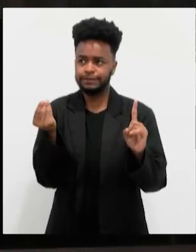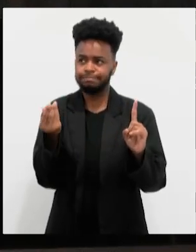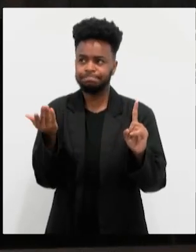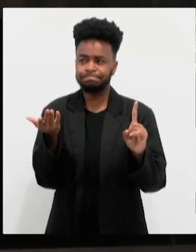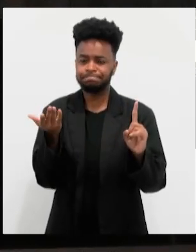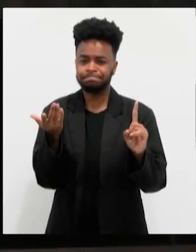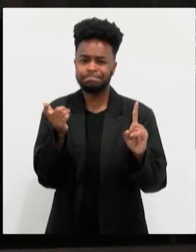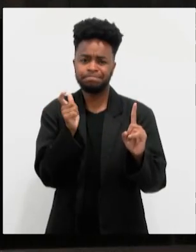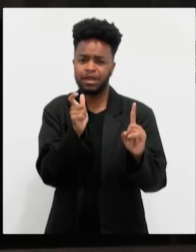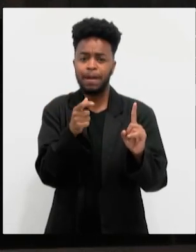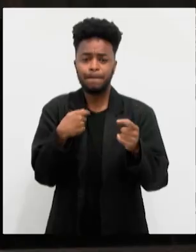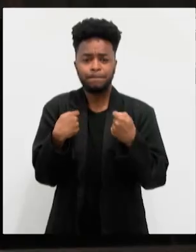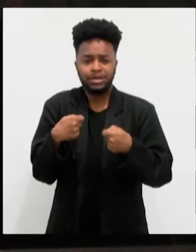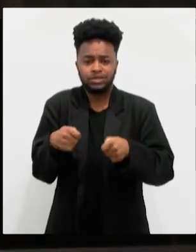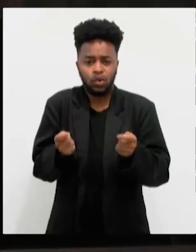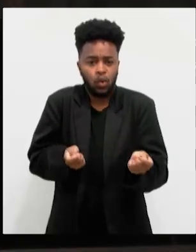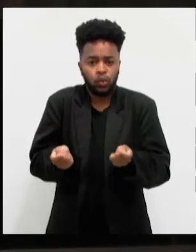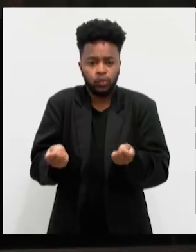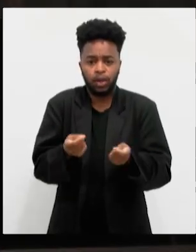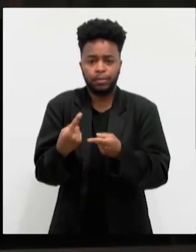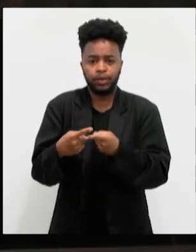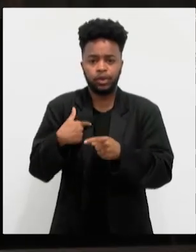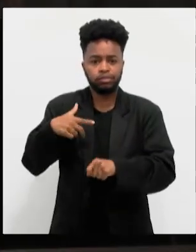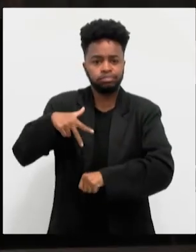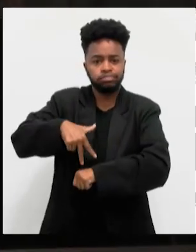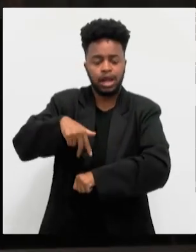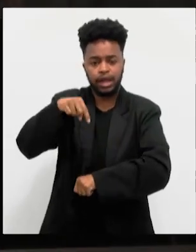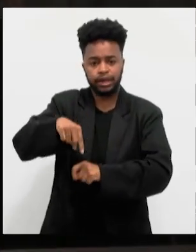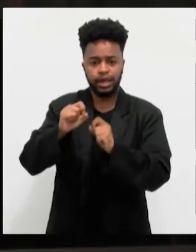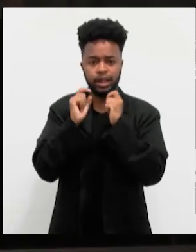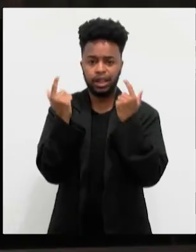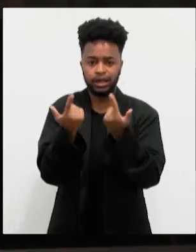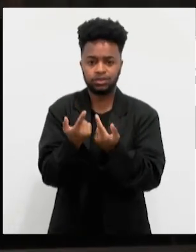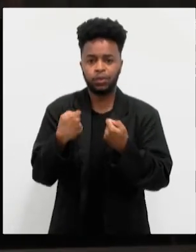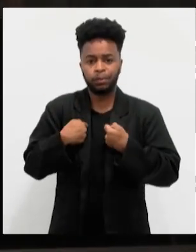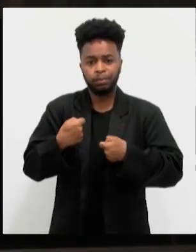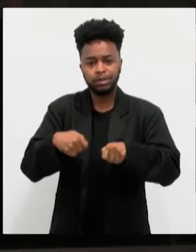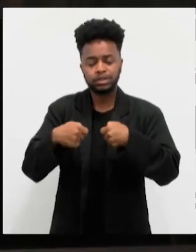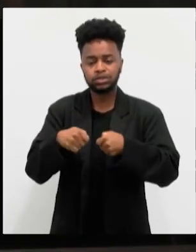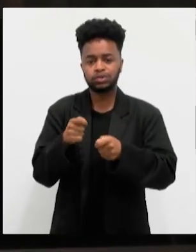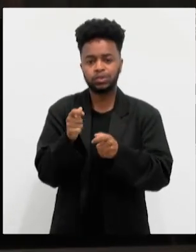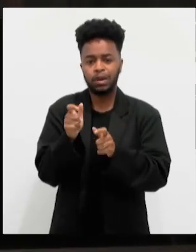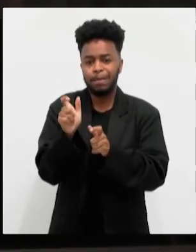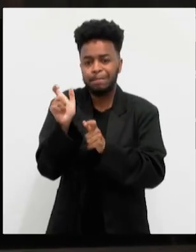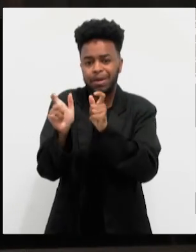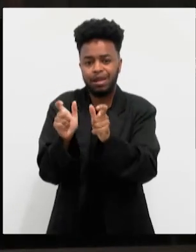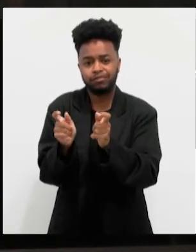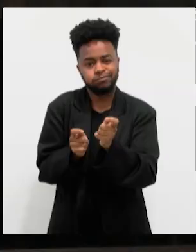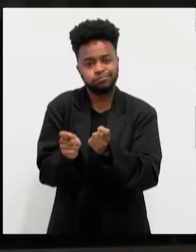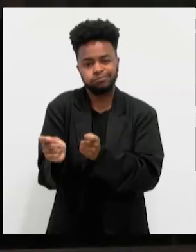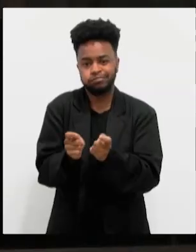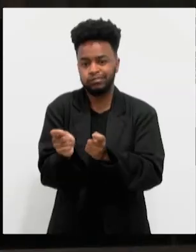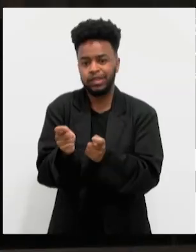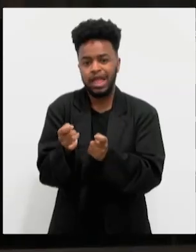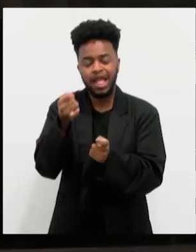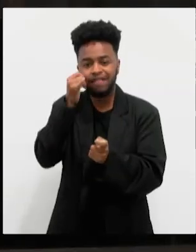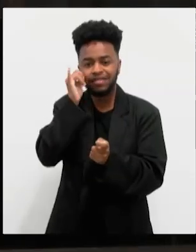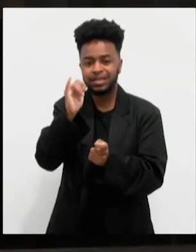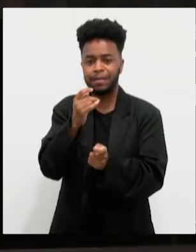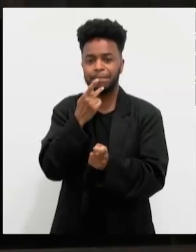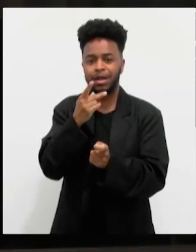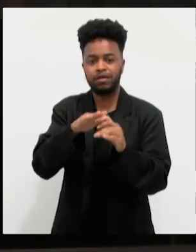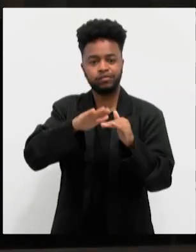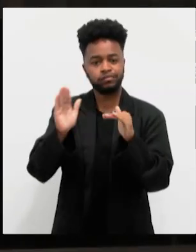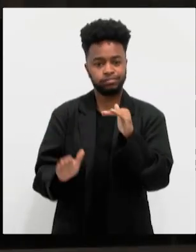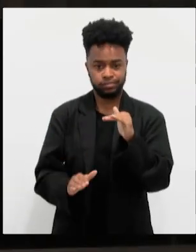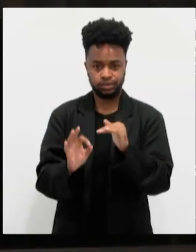Eu tenho que me conter, porque eu estou no plenário da Assembleia Legislativa, eu tenho que me conter nos adjetivos, né, e evitar termos chulos,